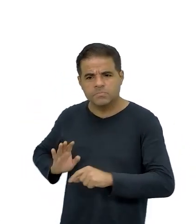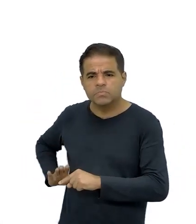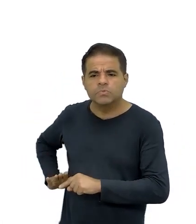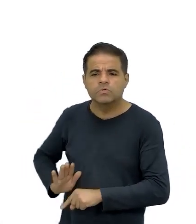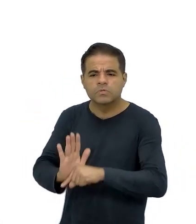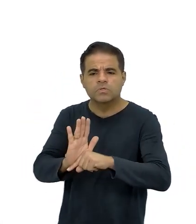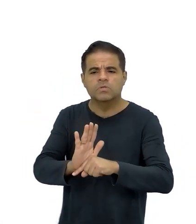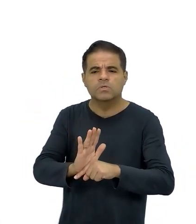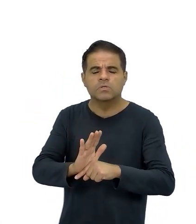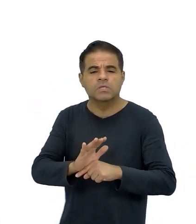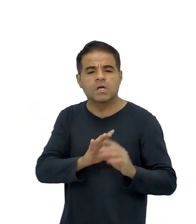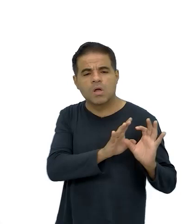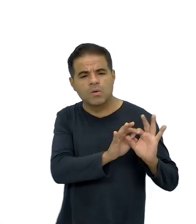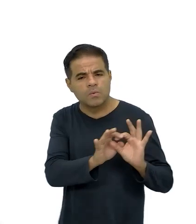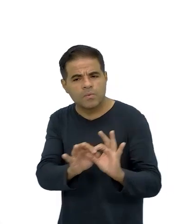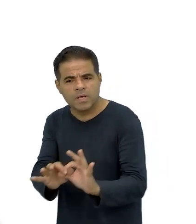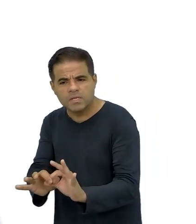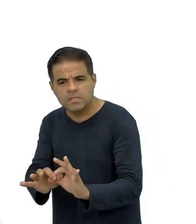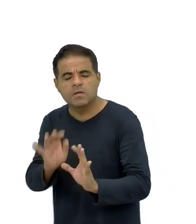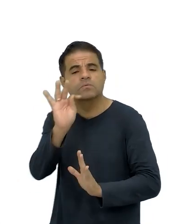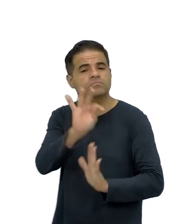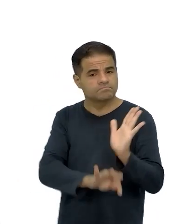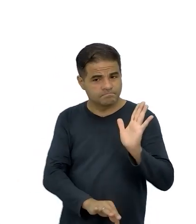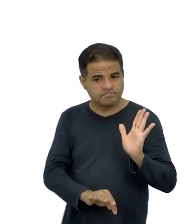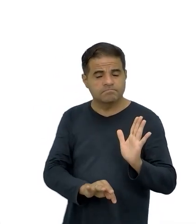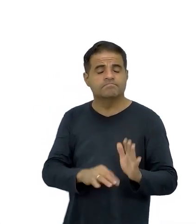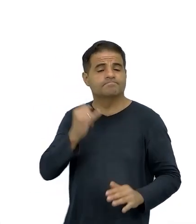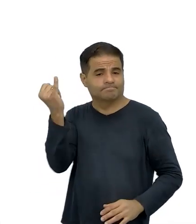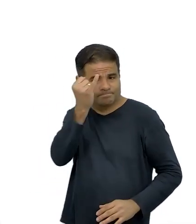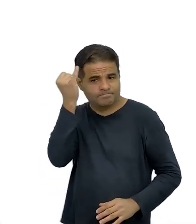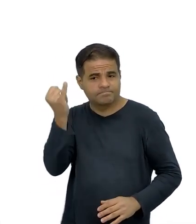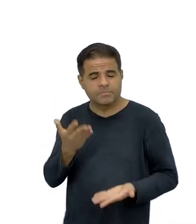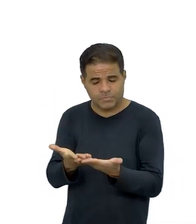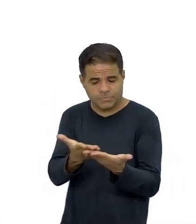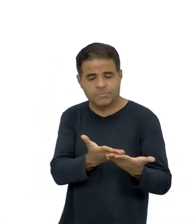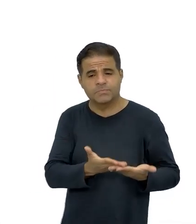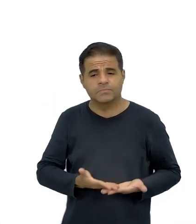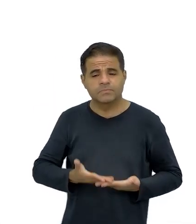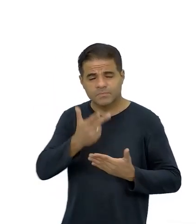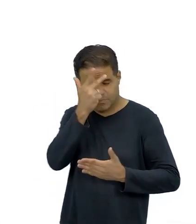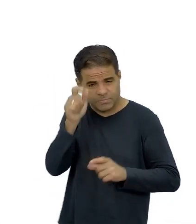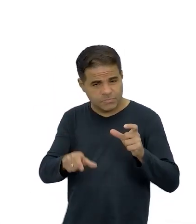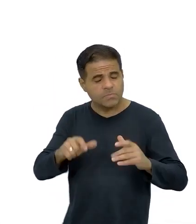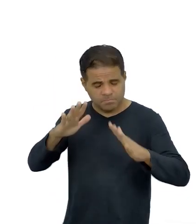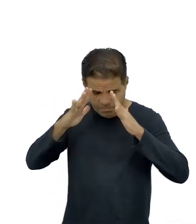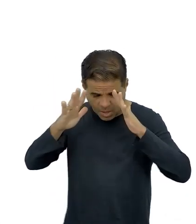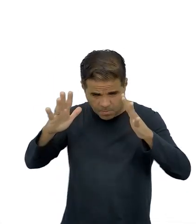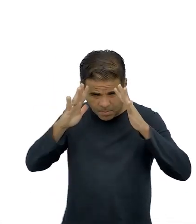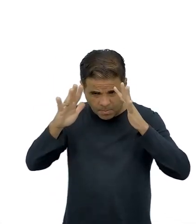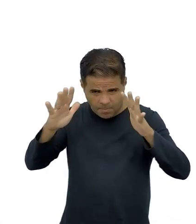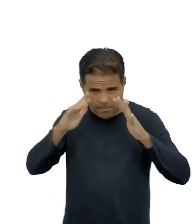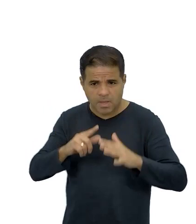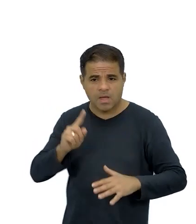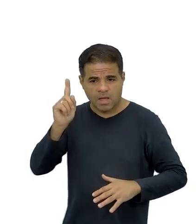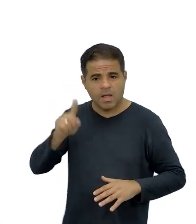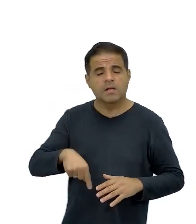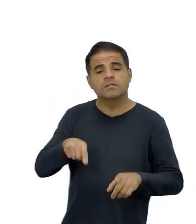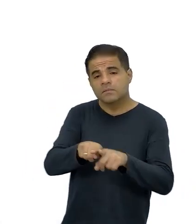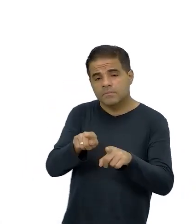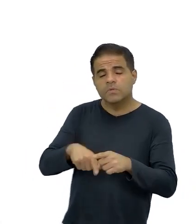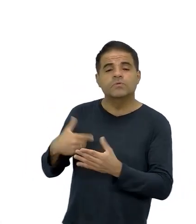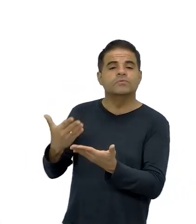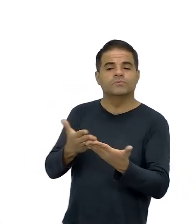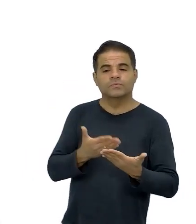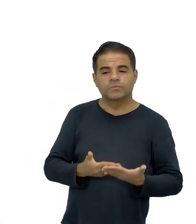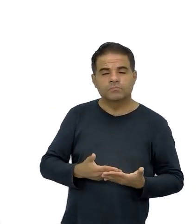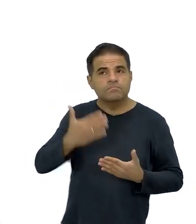para a coesão dos textos. Daí a importância dos estudantes refletirem sobre ela. Também é importante que os